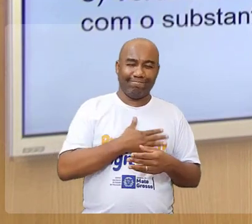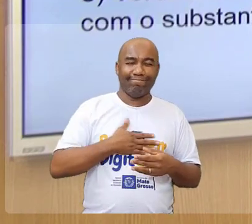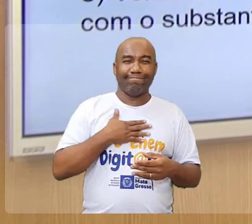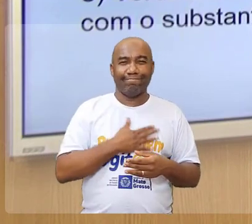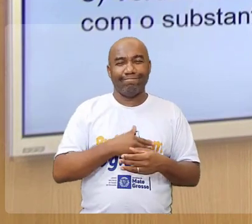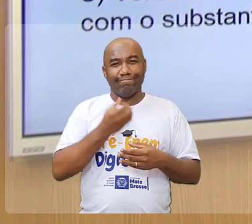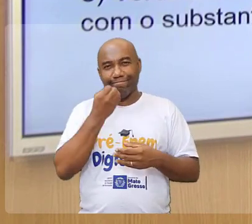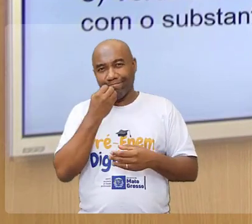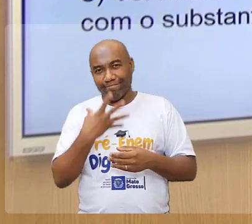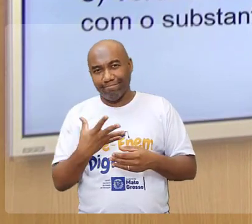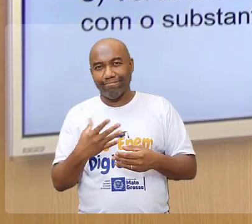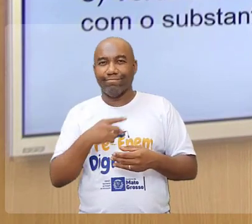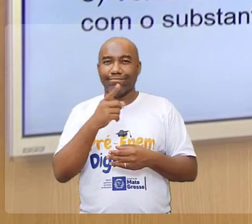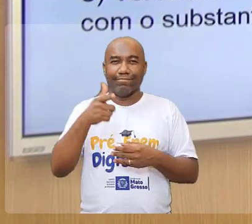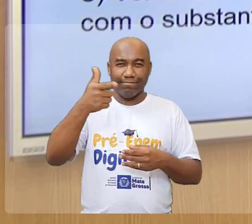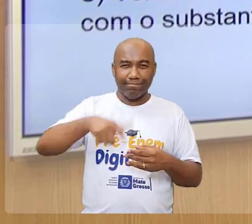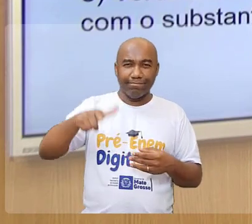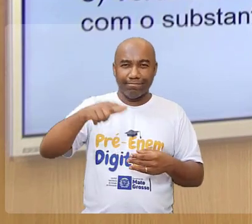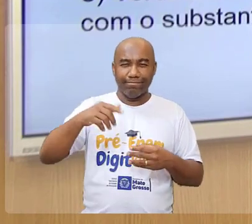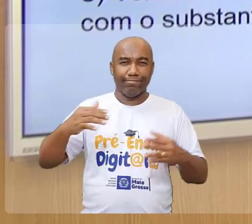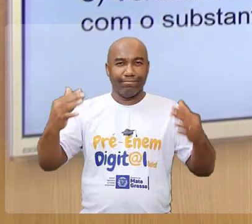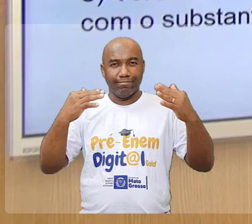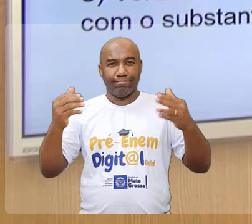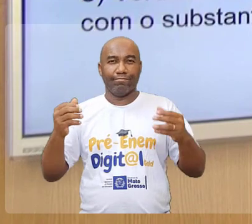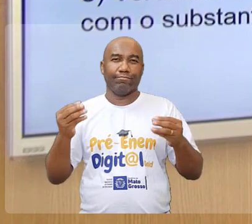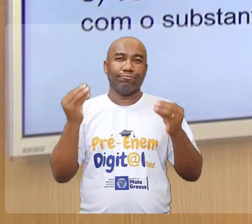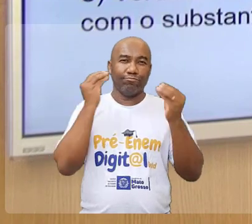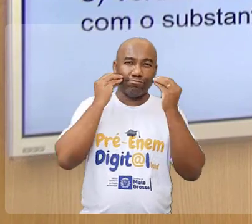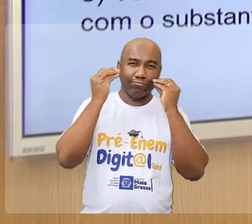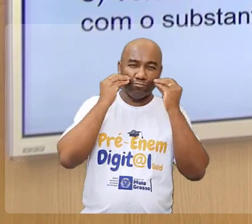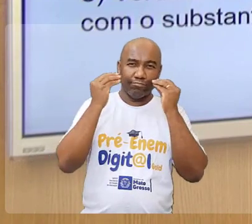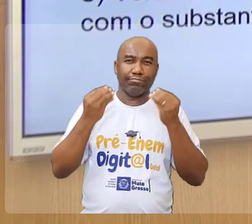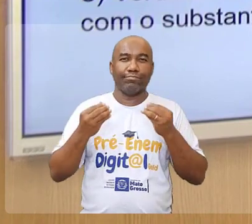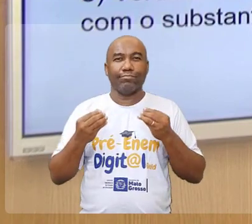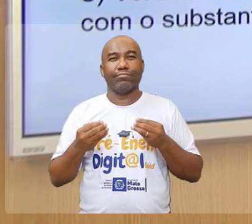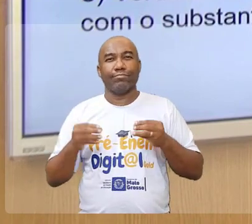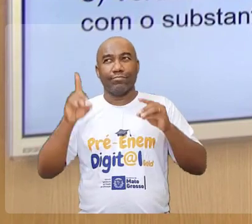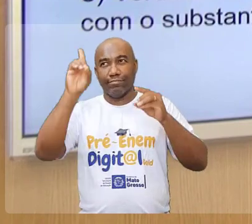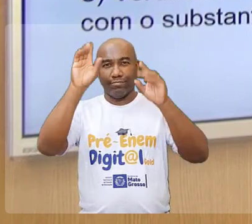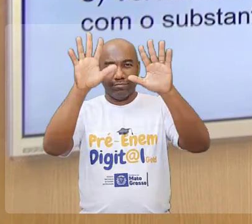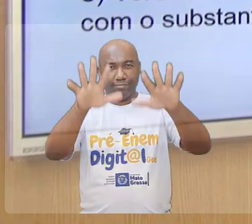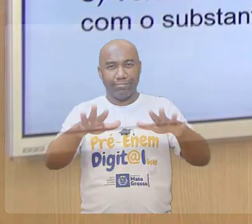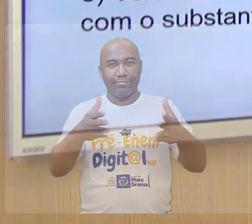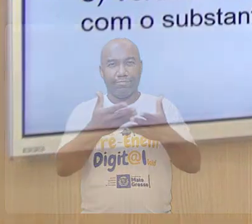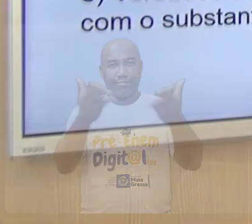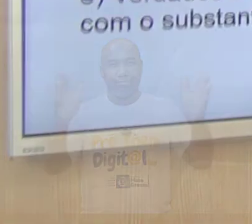acompanhassem as próximas. E grande beijo para vocês. Fiquem com Deus.